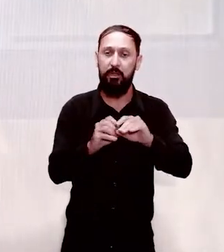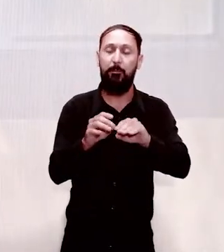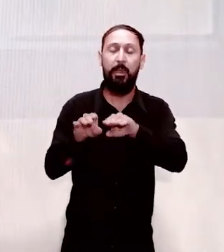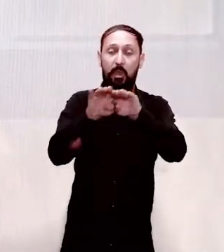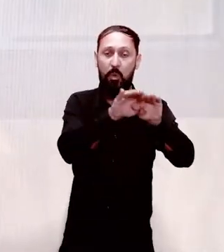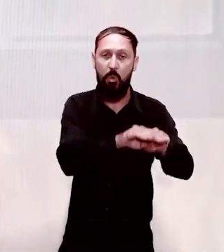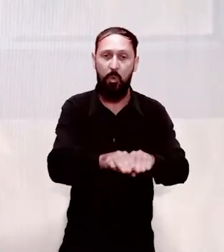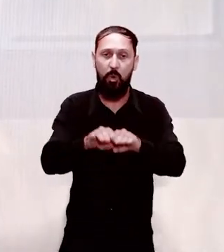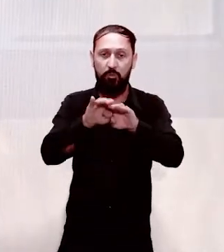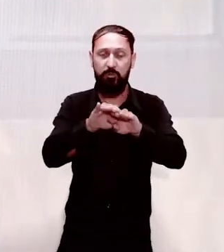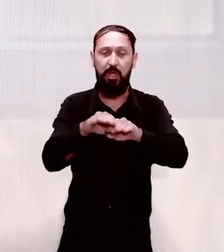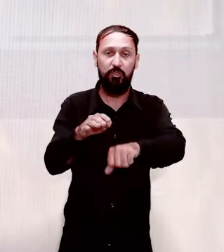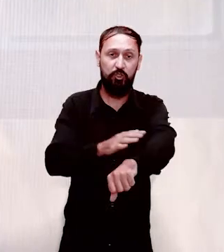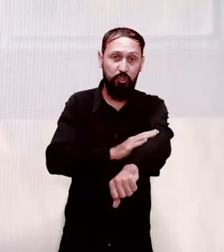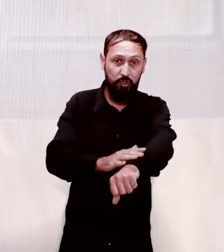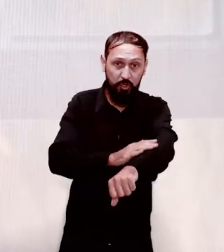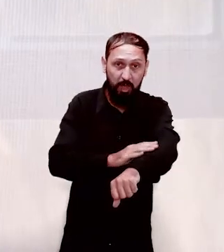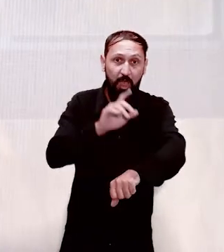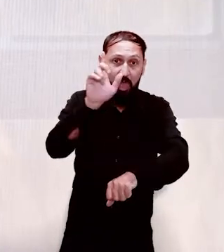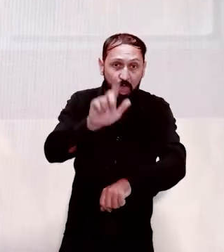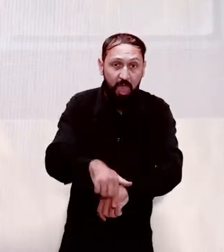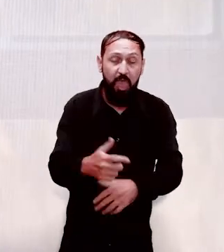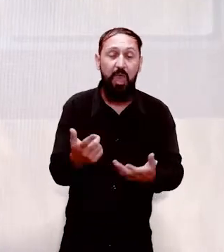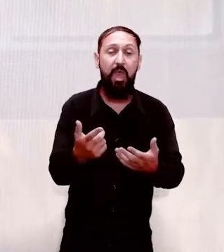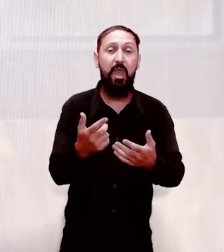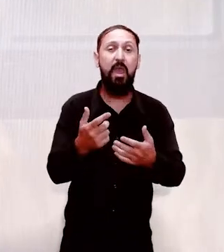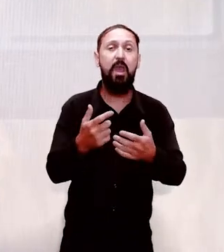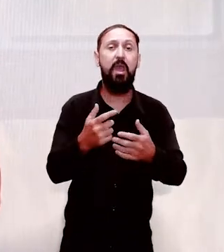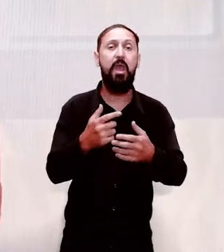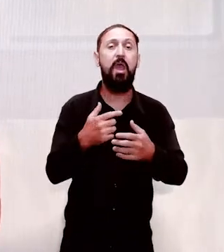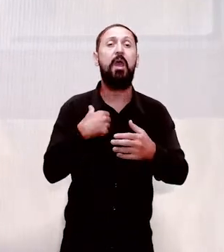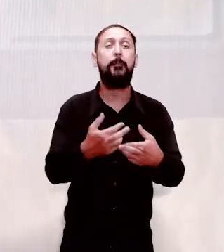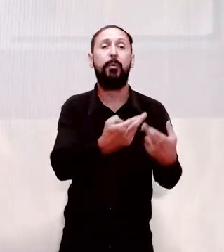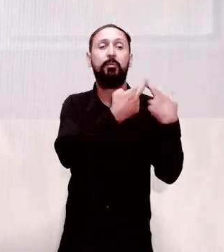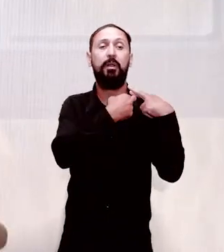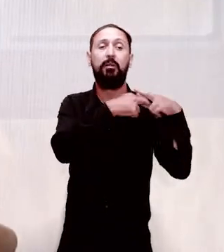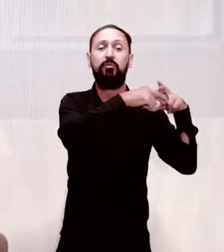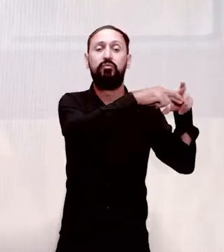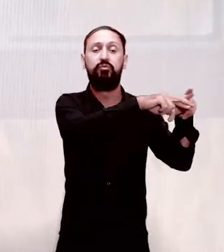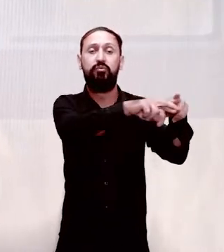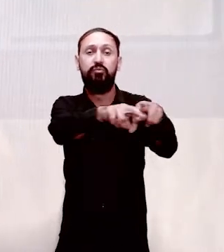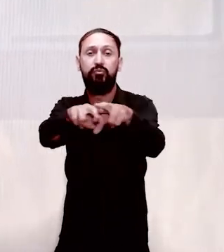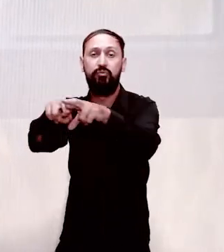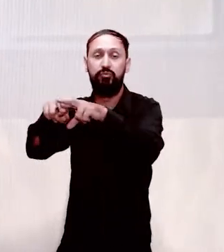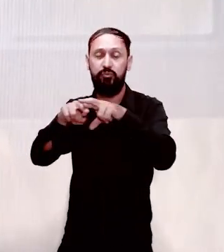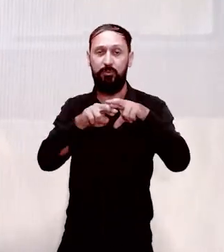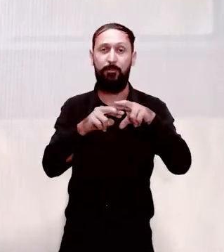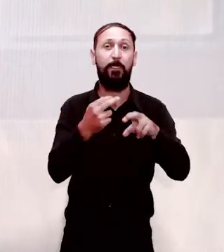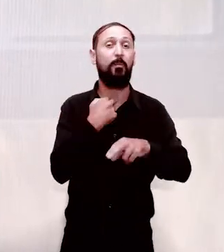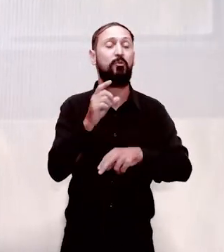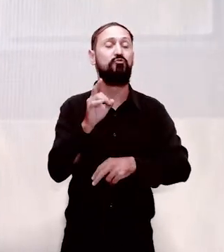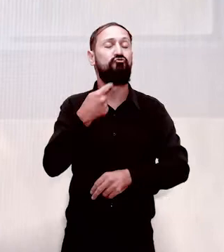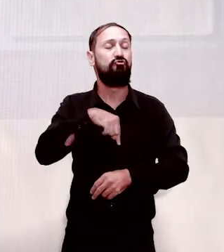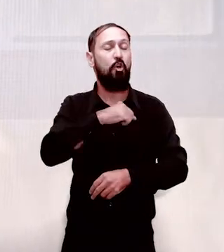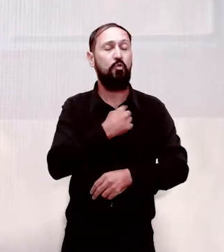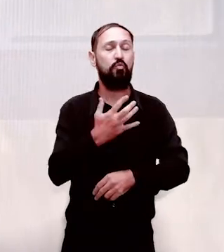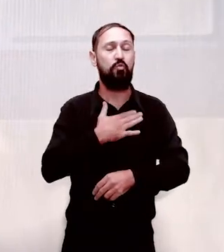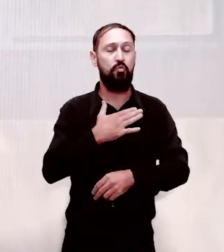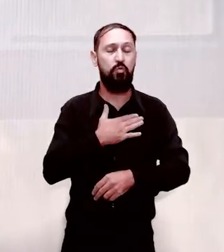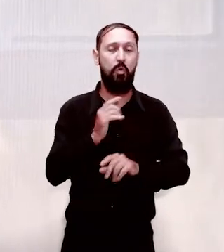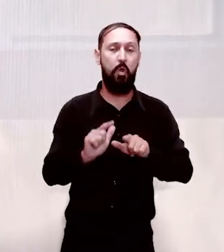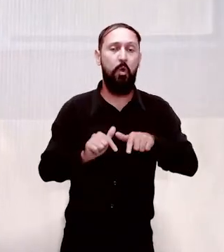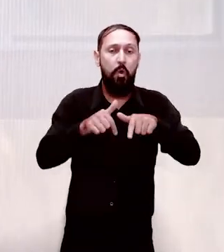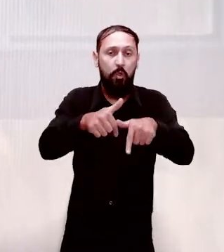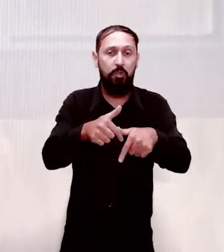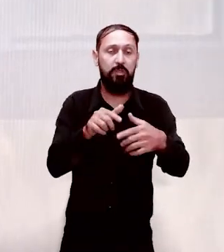para a igualdade racial, para as relações raciais, é uma tarefa de todos e todas. Né? E não dá para a gente lutar